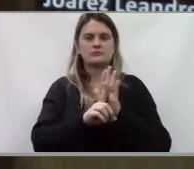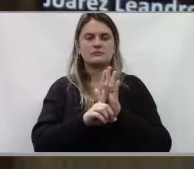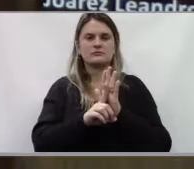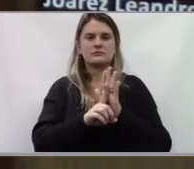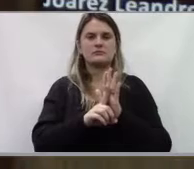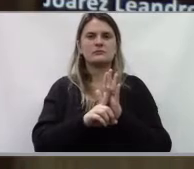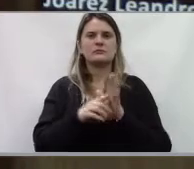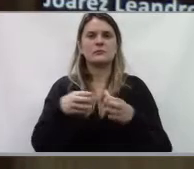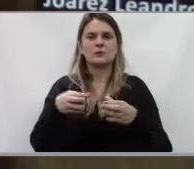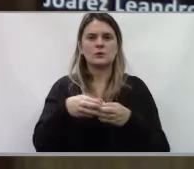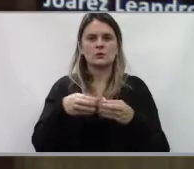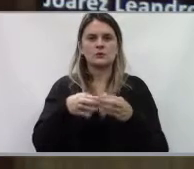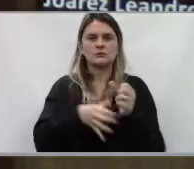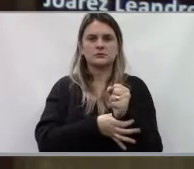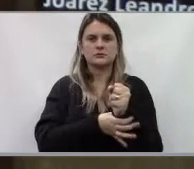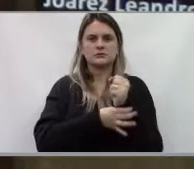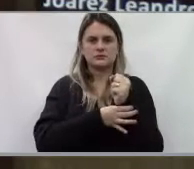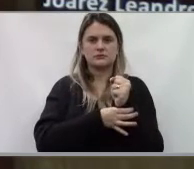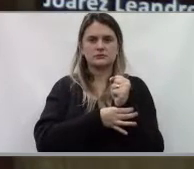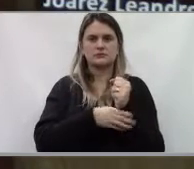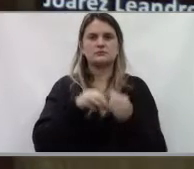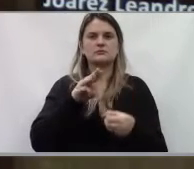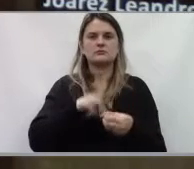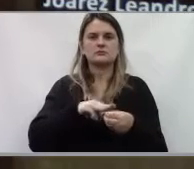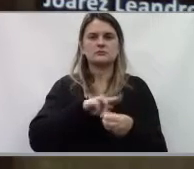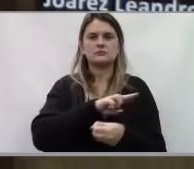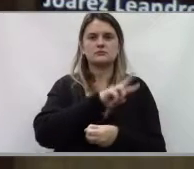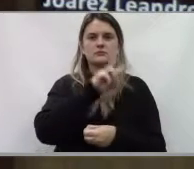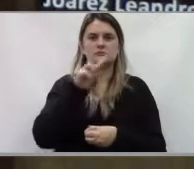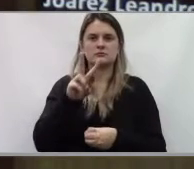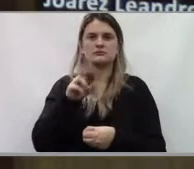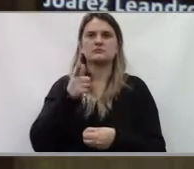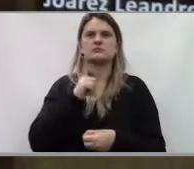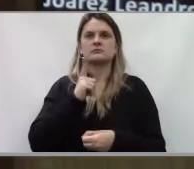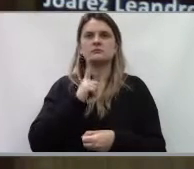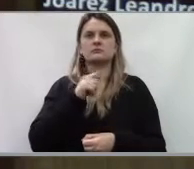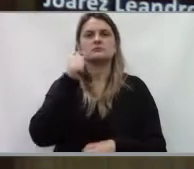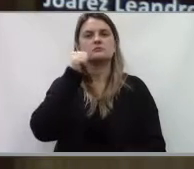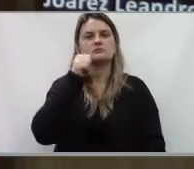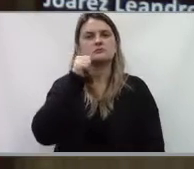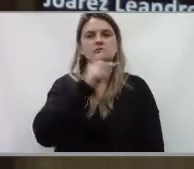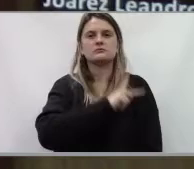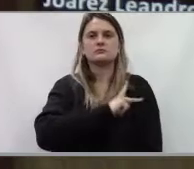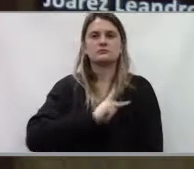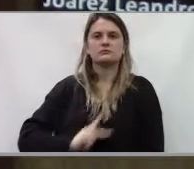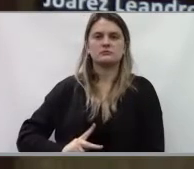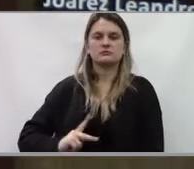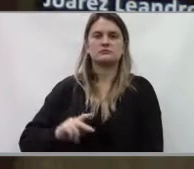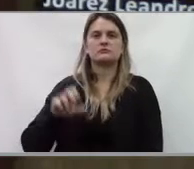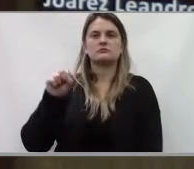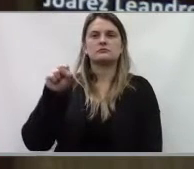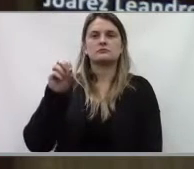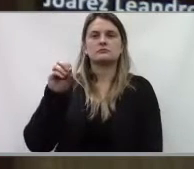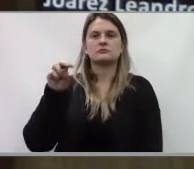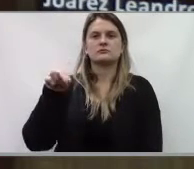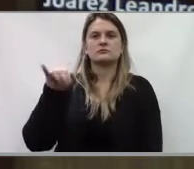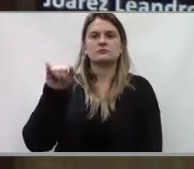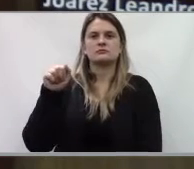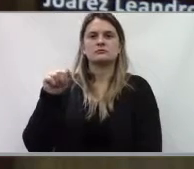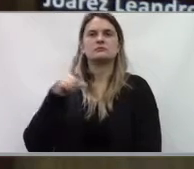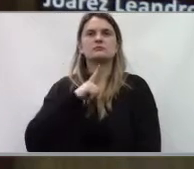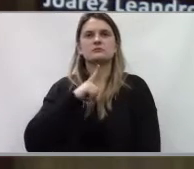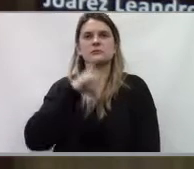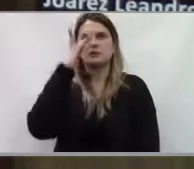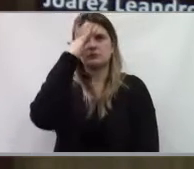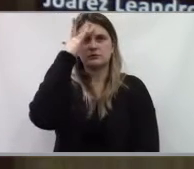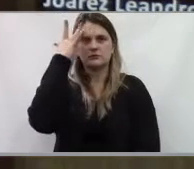declaração de utilidade pública do Conselho de Segurança do município de Nova Vitória, onde está aqui a sua presidente, a Sônia,